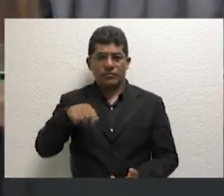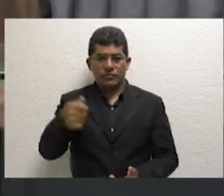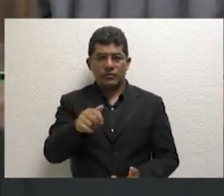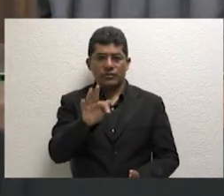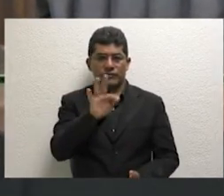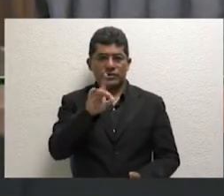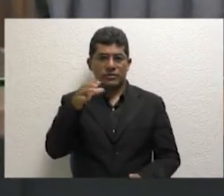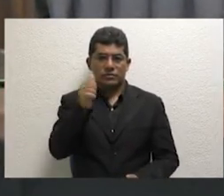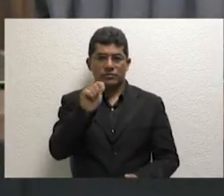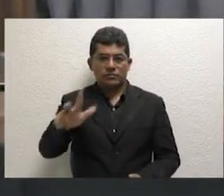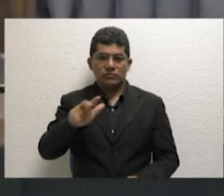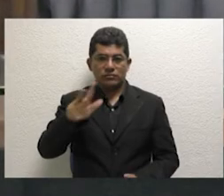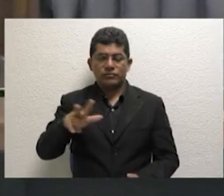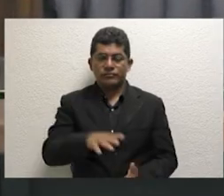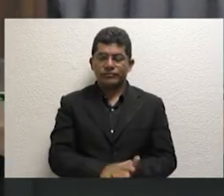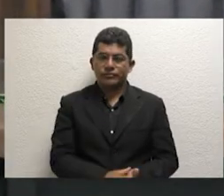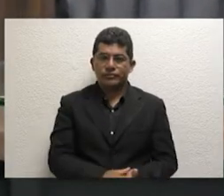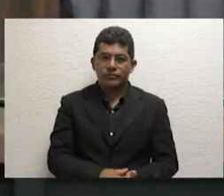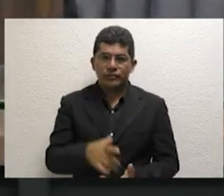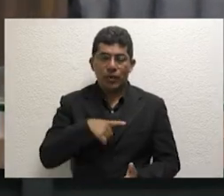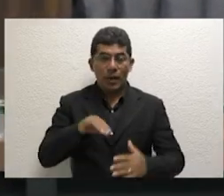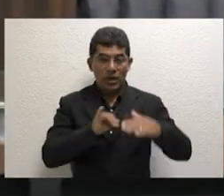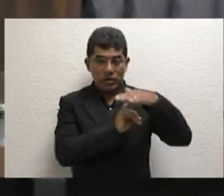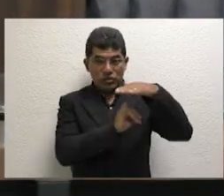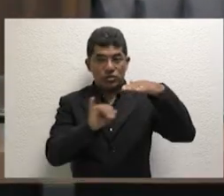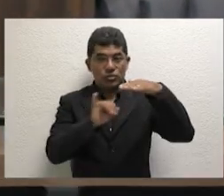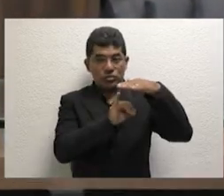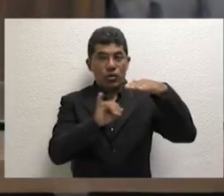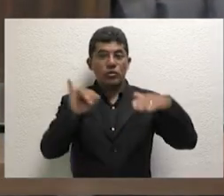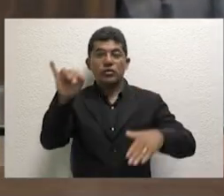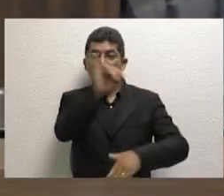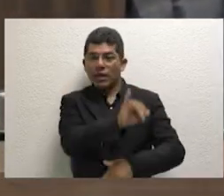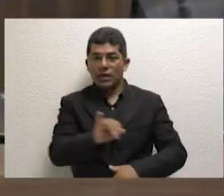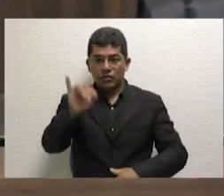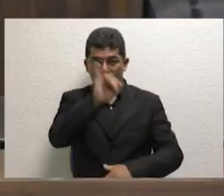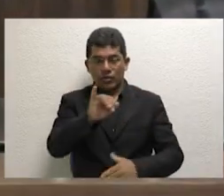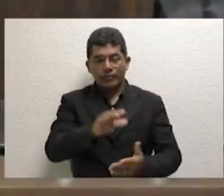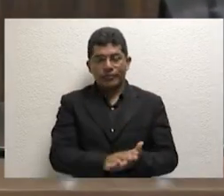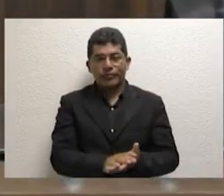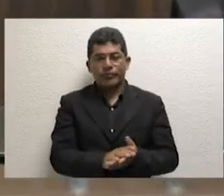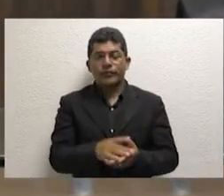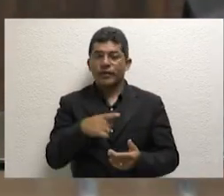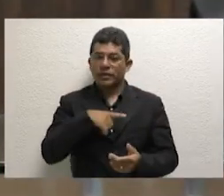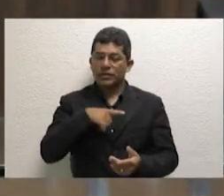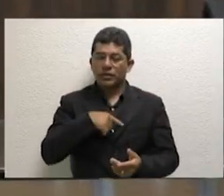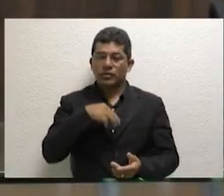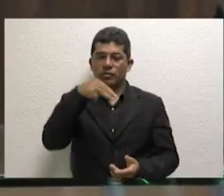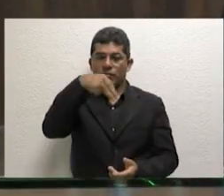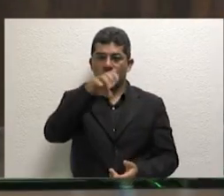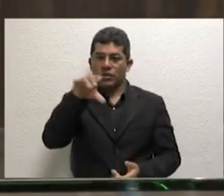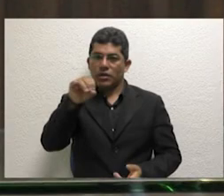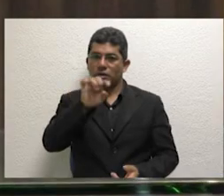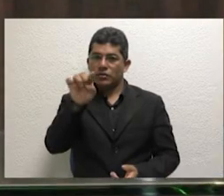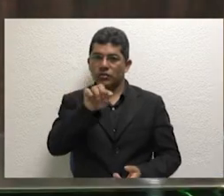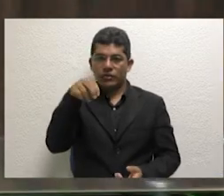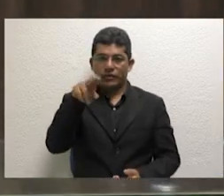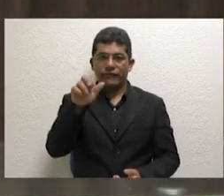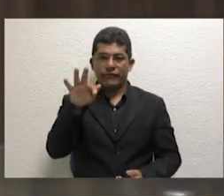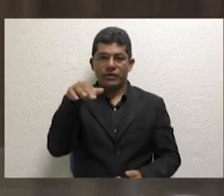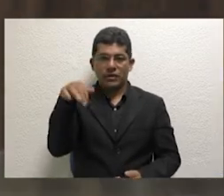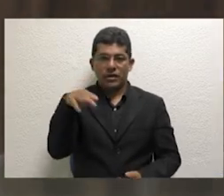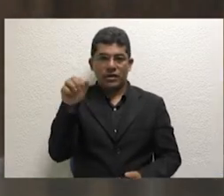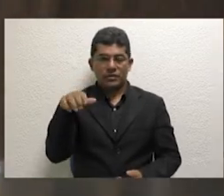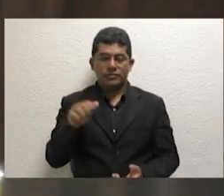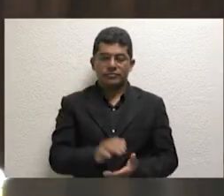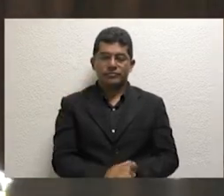com a chancela de uma entidade internacional que fala sobre o modelo Zona Franca com a imparcialidade como a